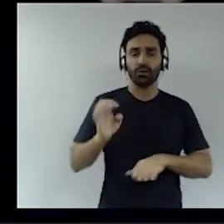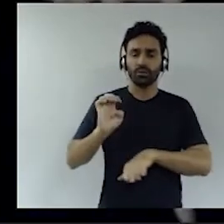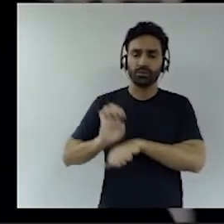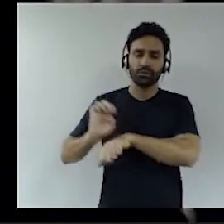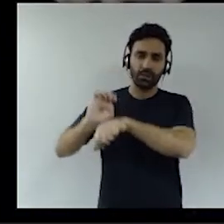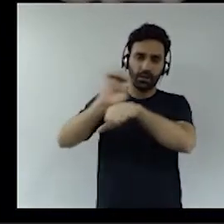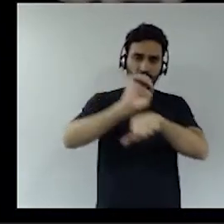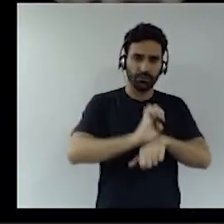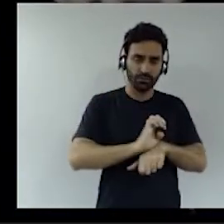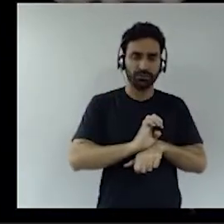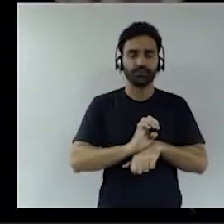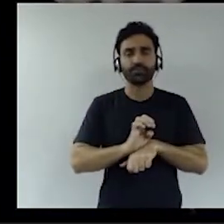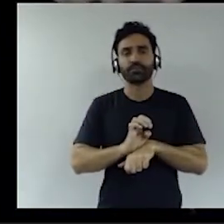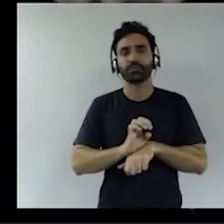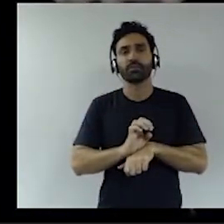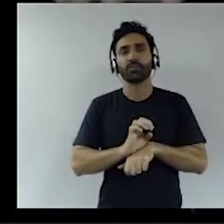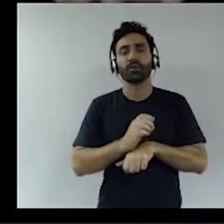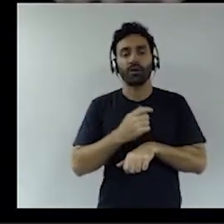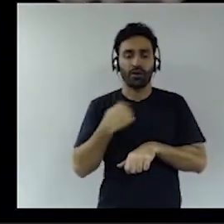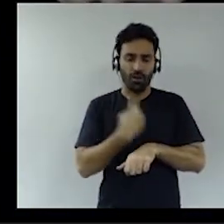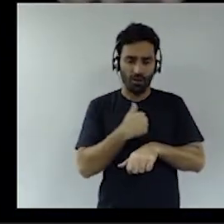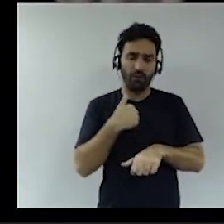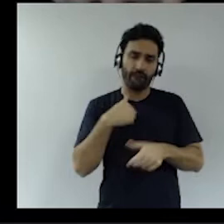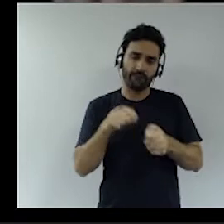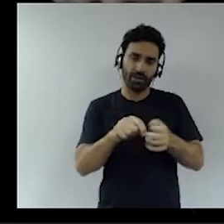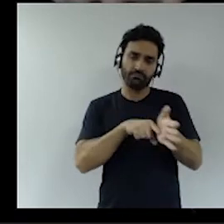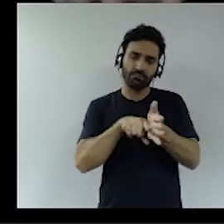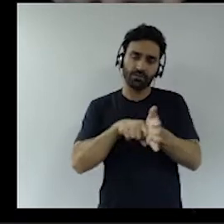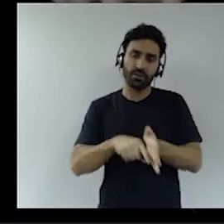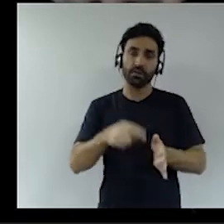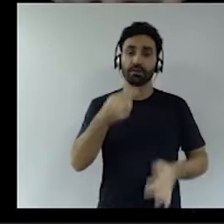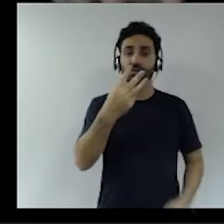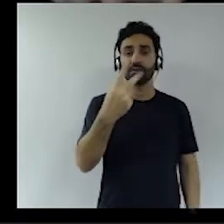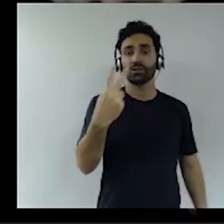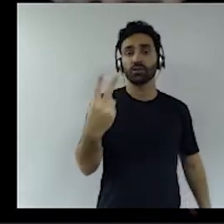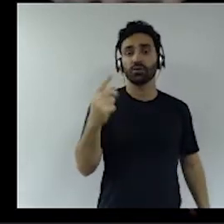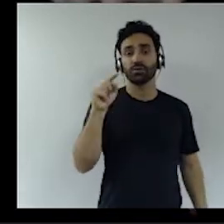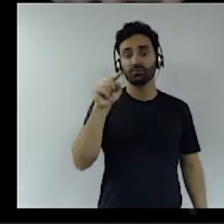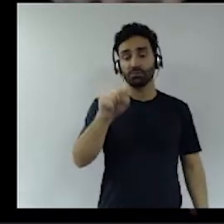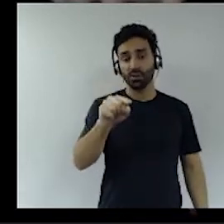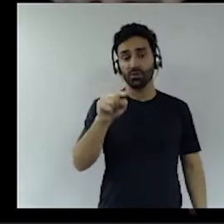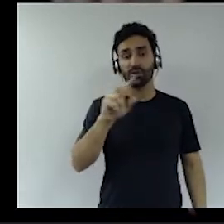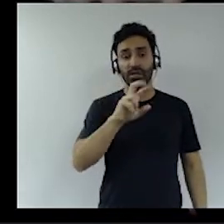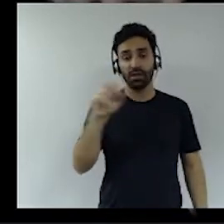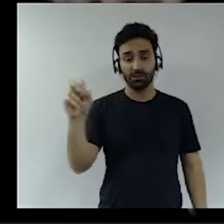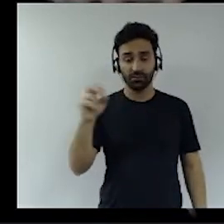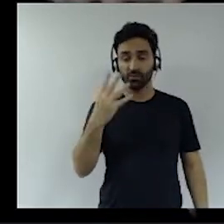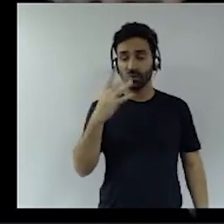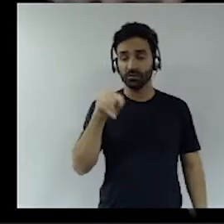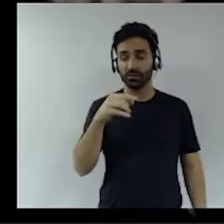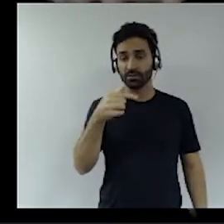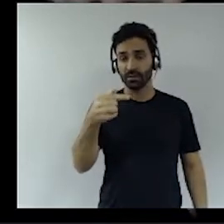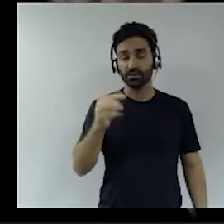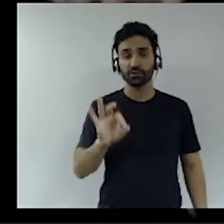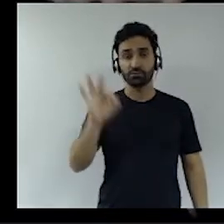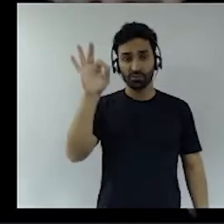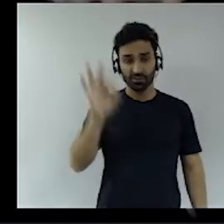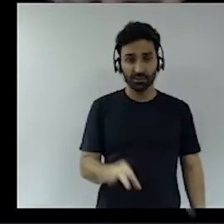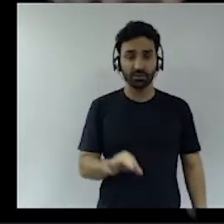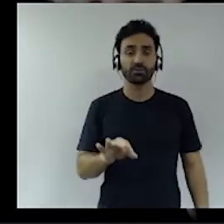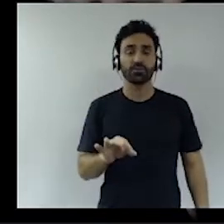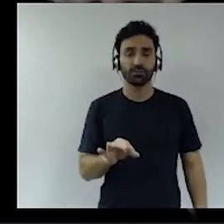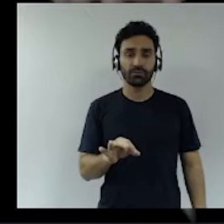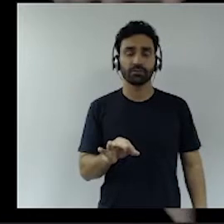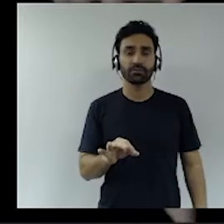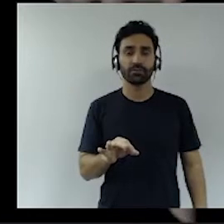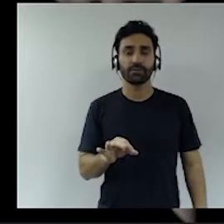federados que permitiram esse levantamento, 32.500 presos, cerca de 4,7% da população carcerária